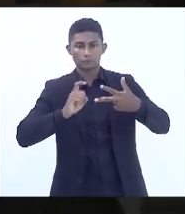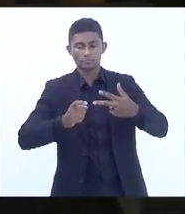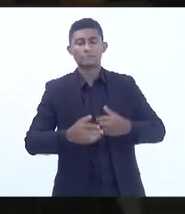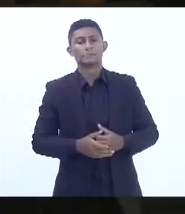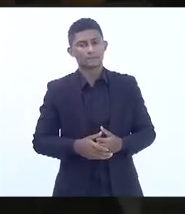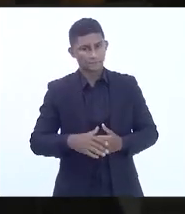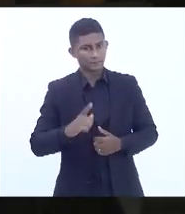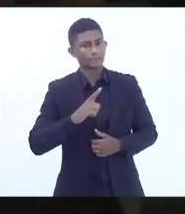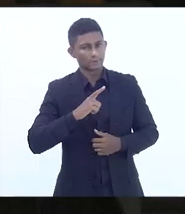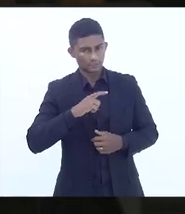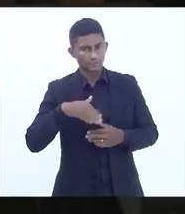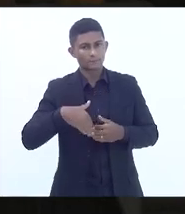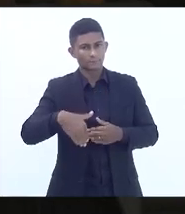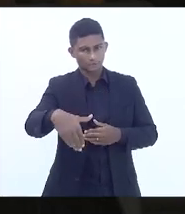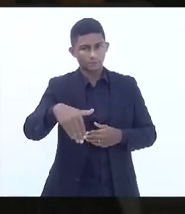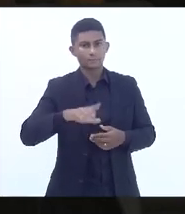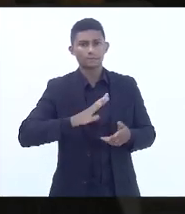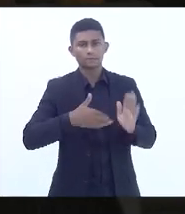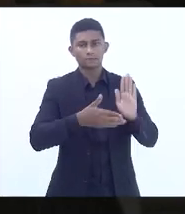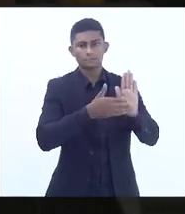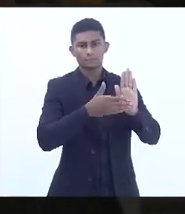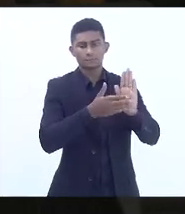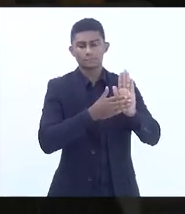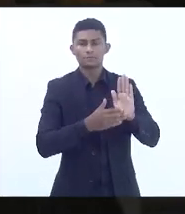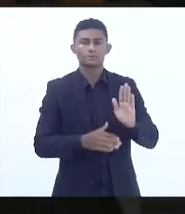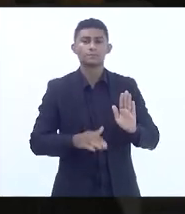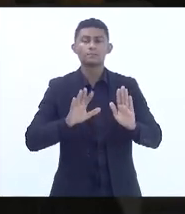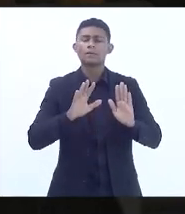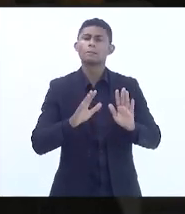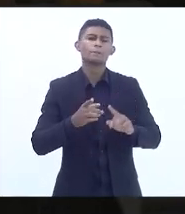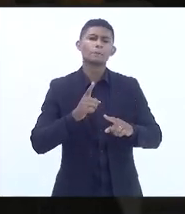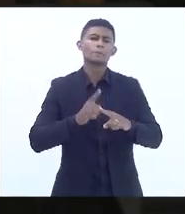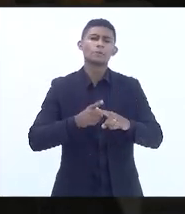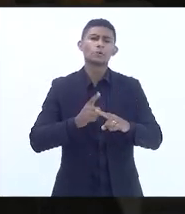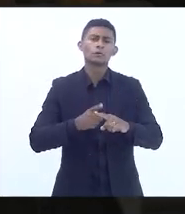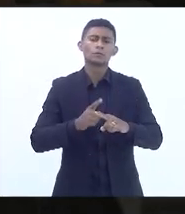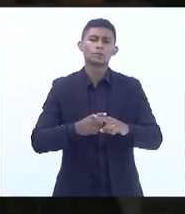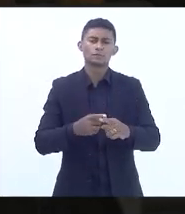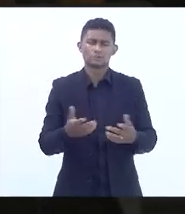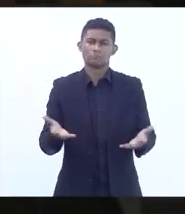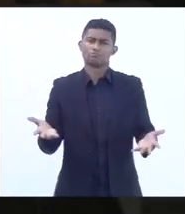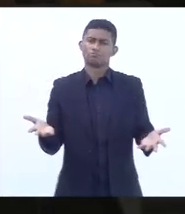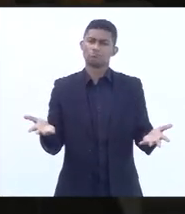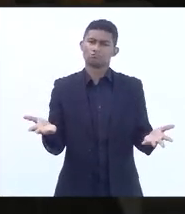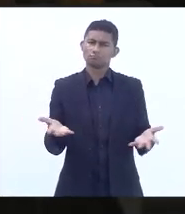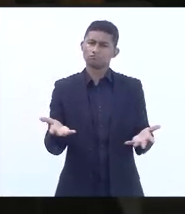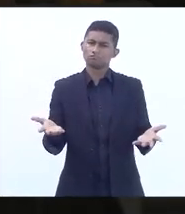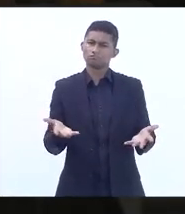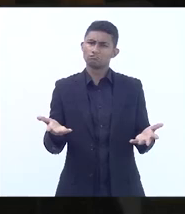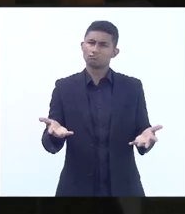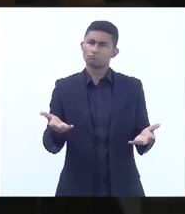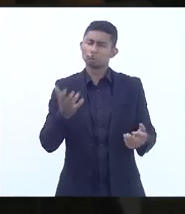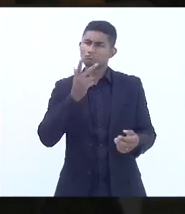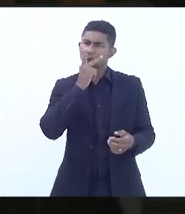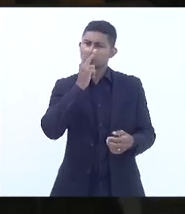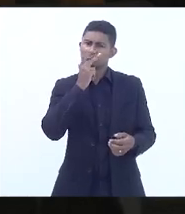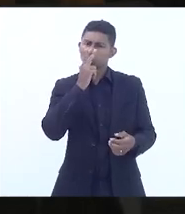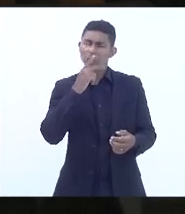E por que isto está acontecendo agora em tão grande